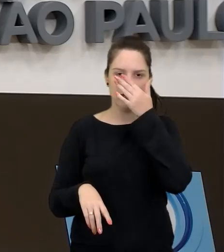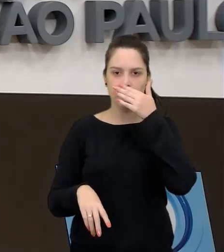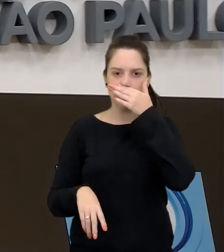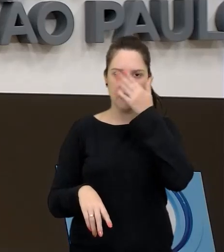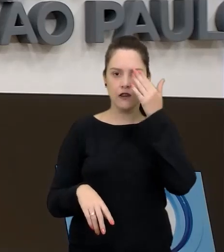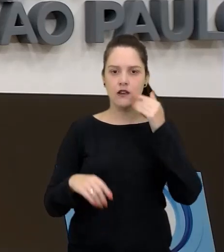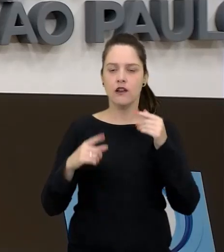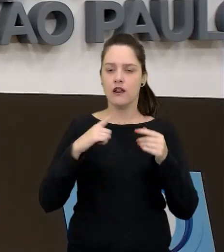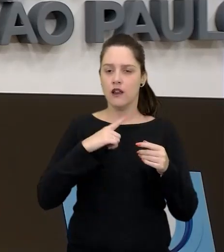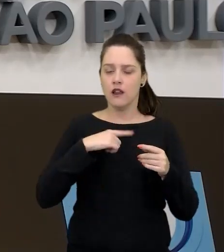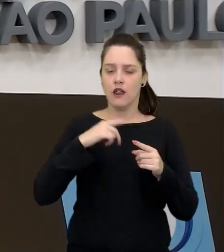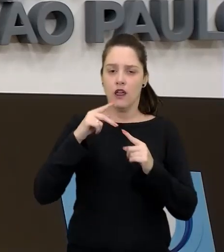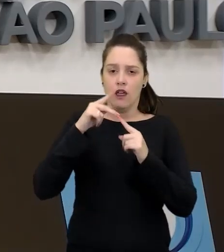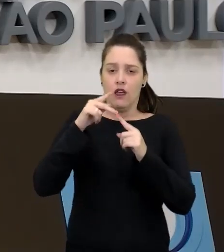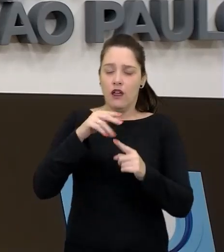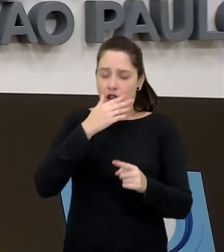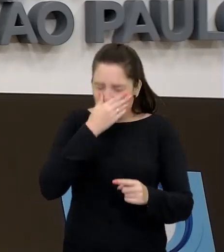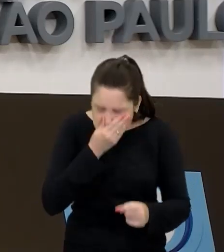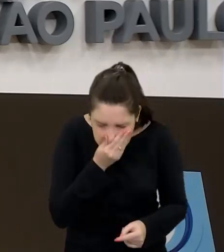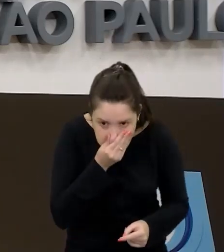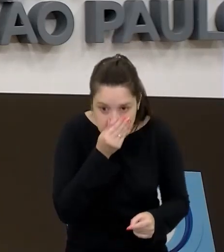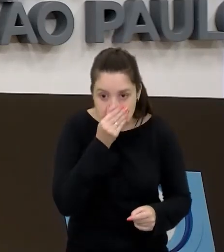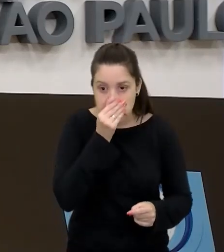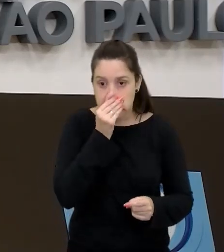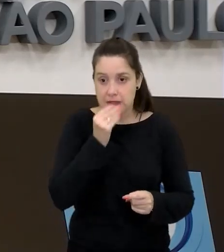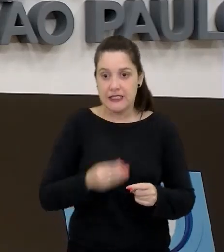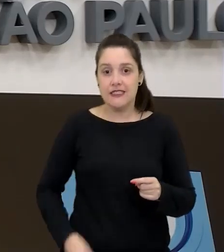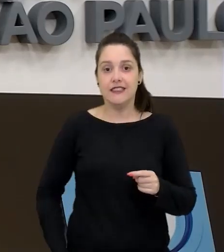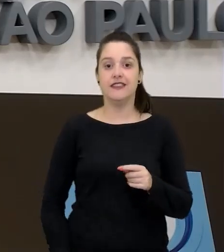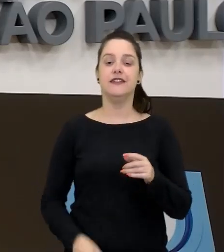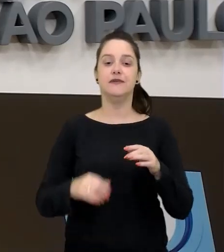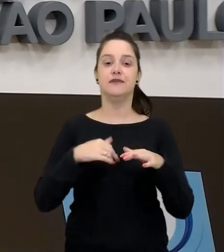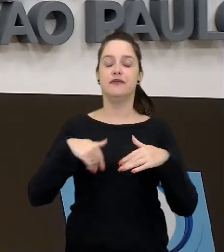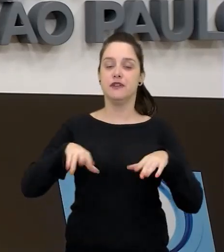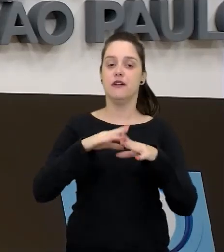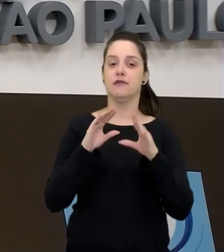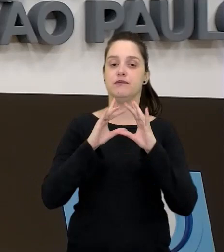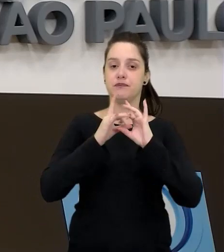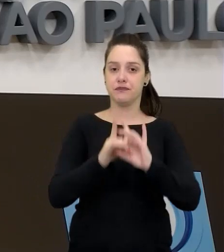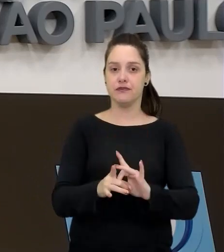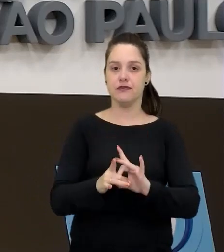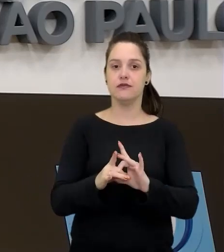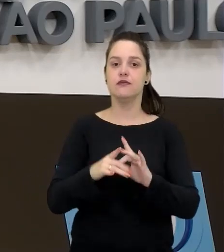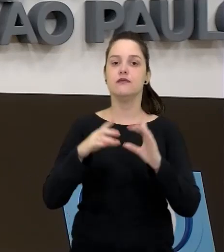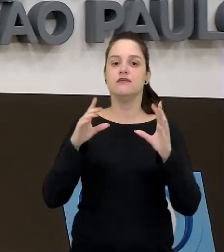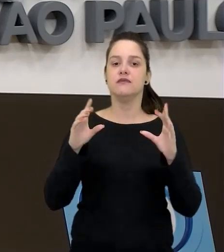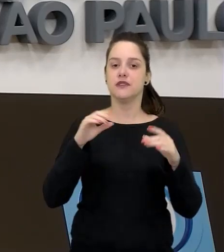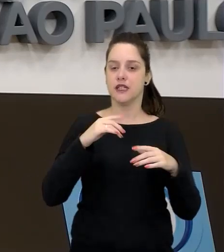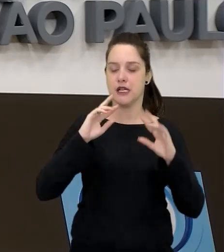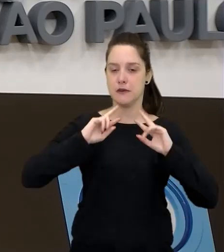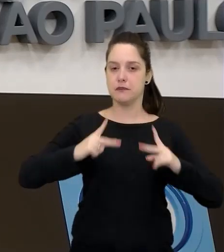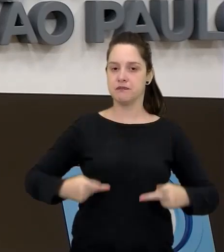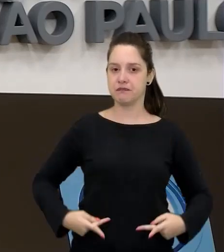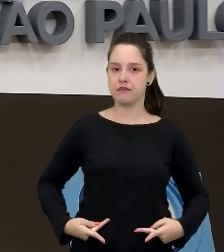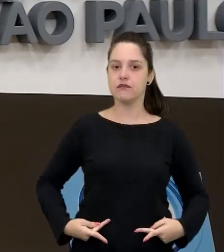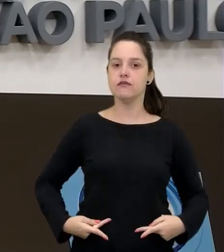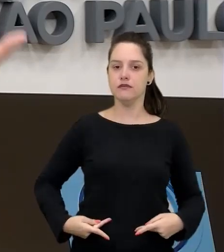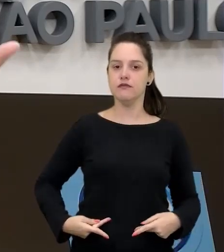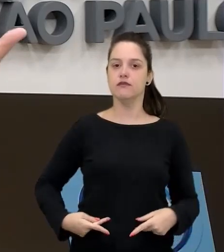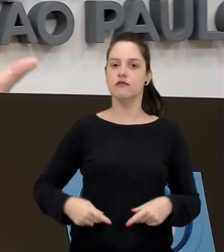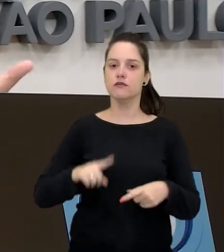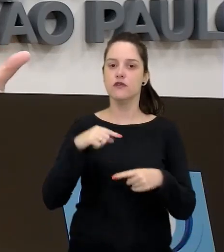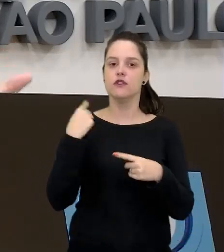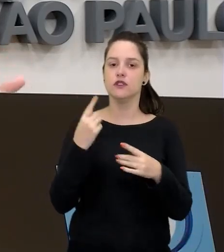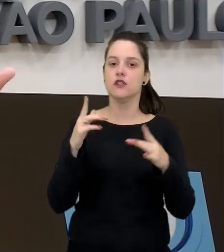muito em racionalidade, a gente fala muito em diversos atributos que são exclusivos da espécie humana, da espécie animal humana,